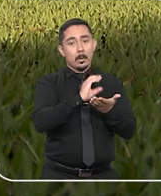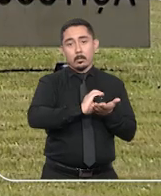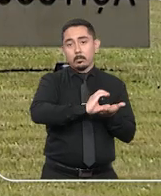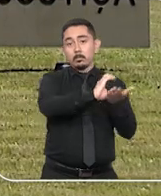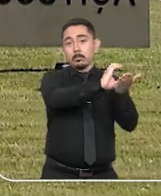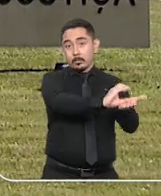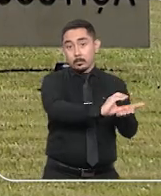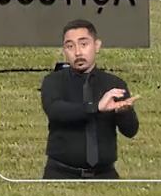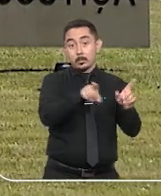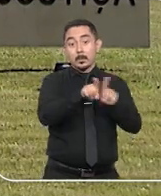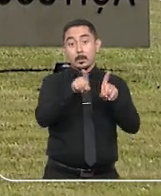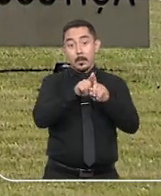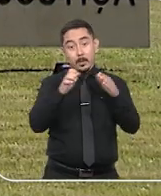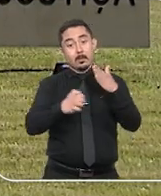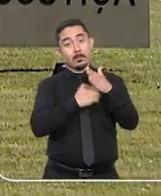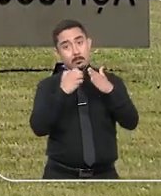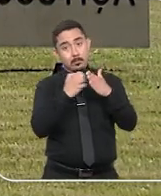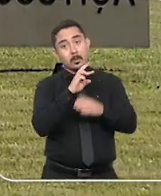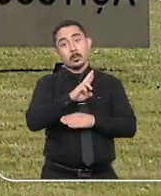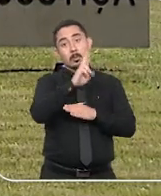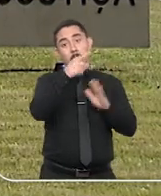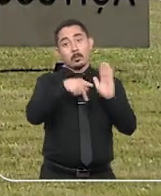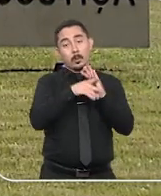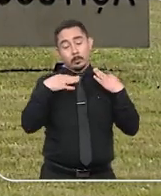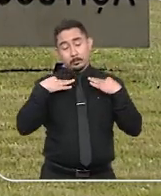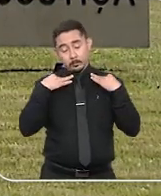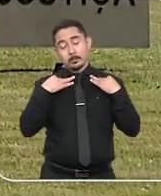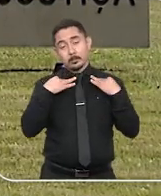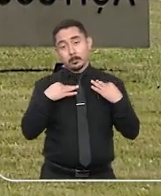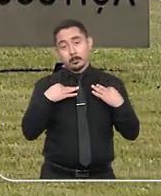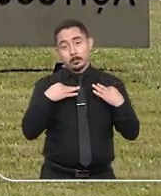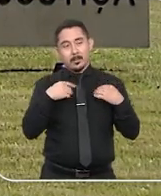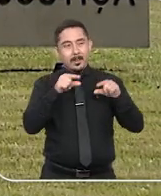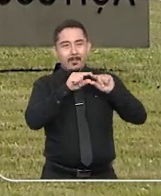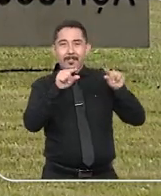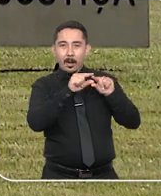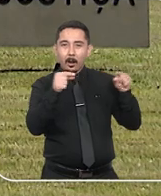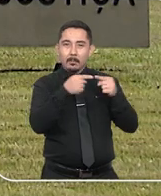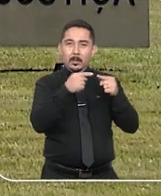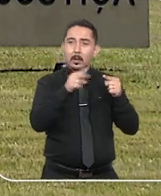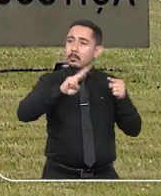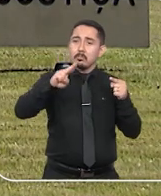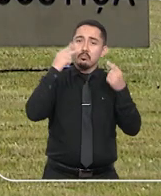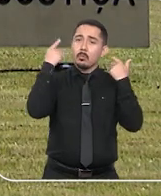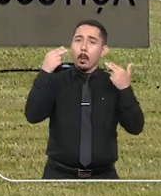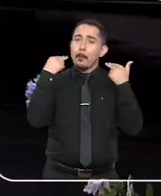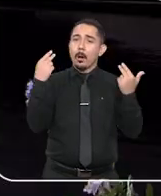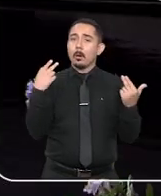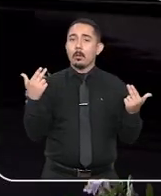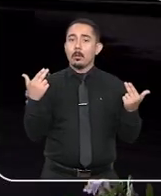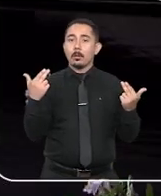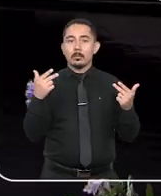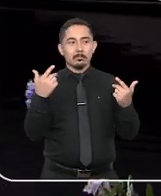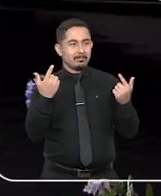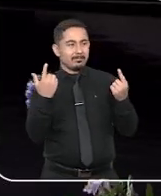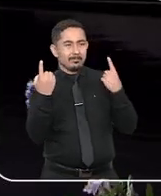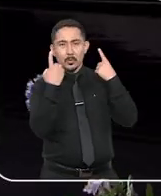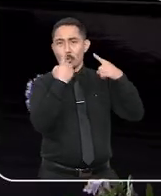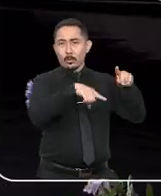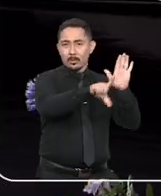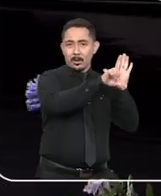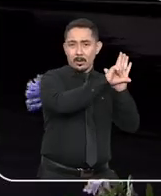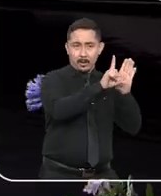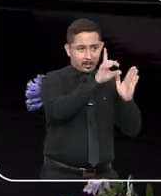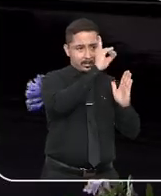indenizações, quanto a empresa responsável pelas camisetas, segundo a qual as frases eram de uso comum e, portanto,